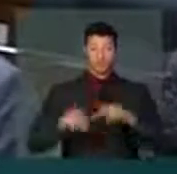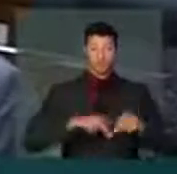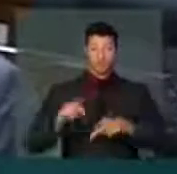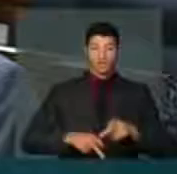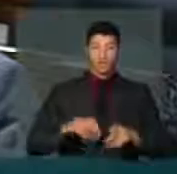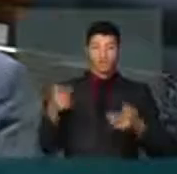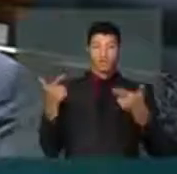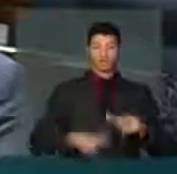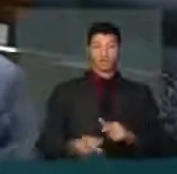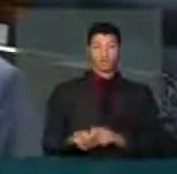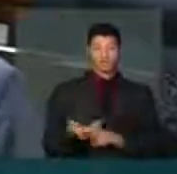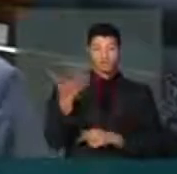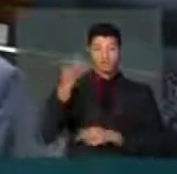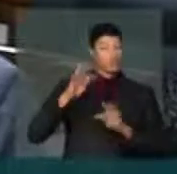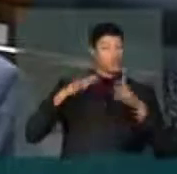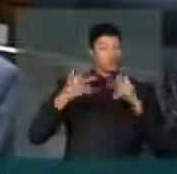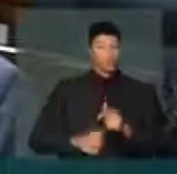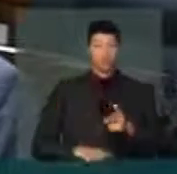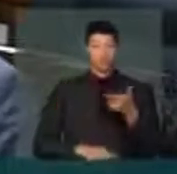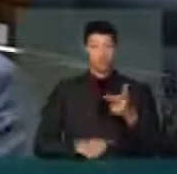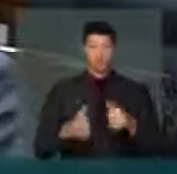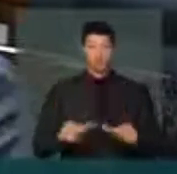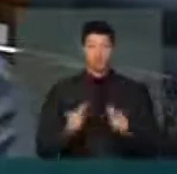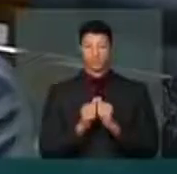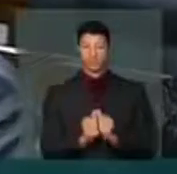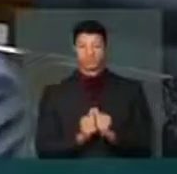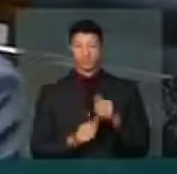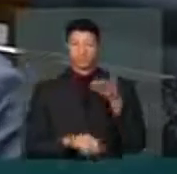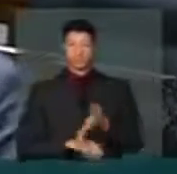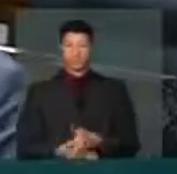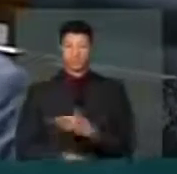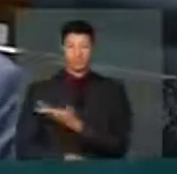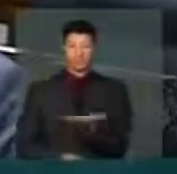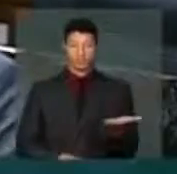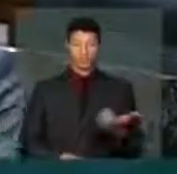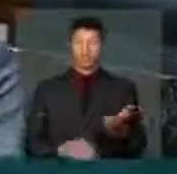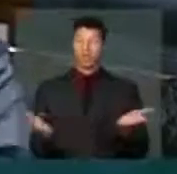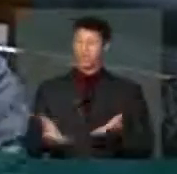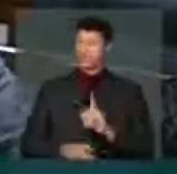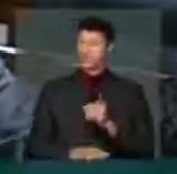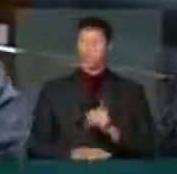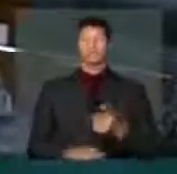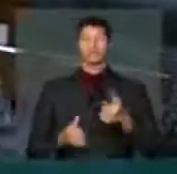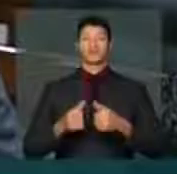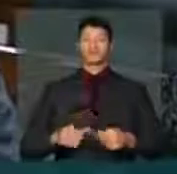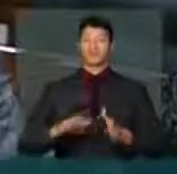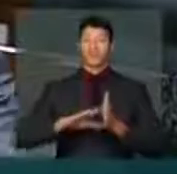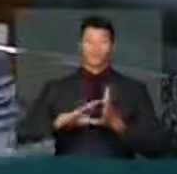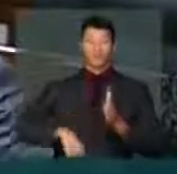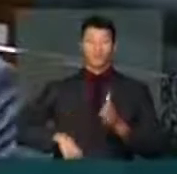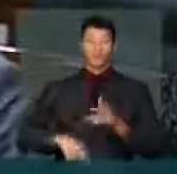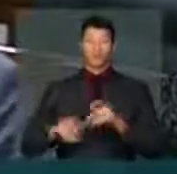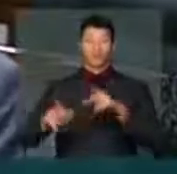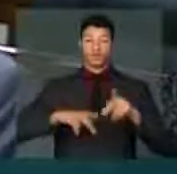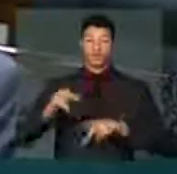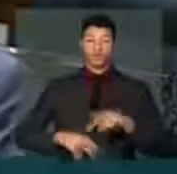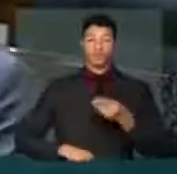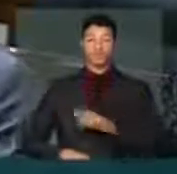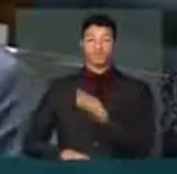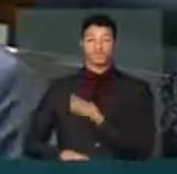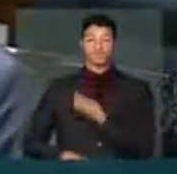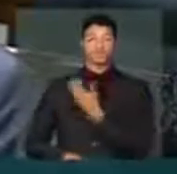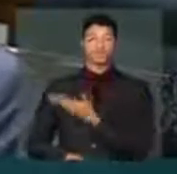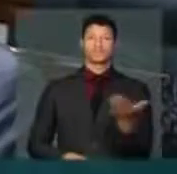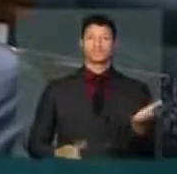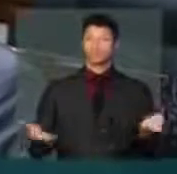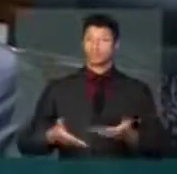contra a inflação, todos esses estavam juntos, inclusive nós. Agora não, eles estavam fora e o povo presente.